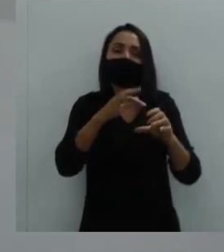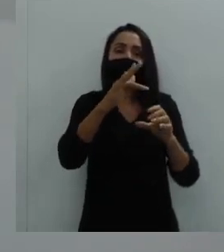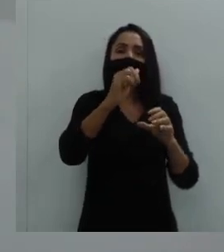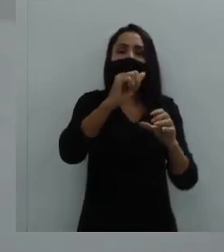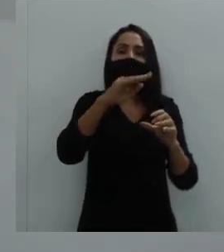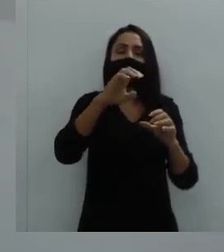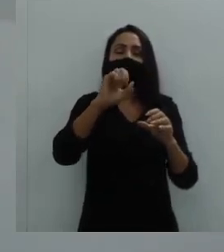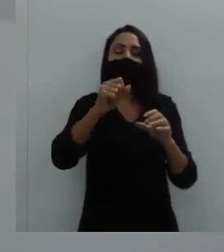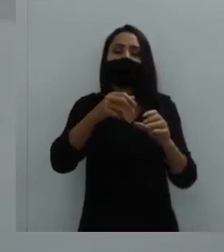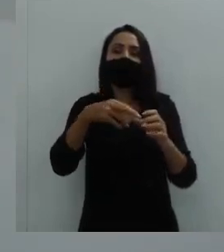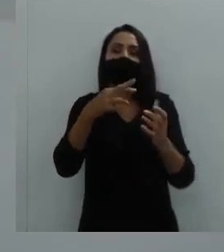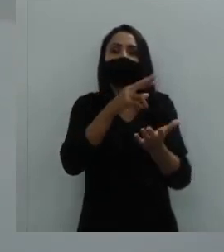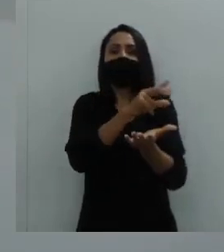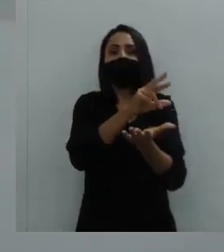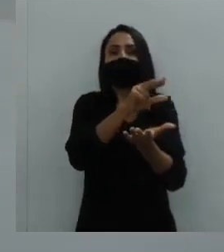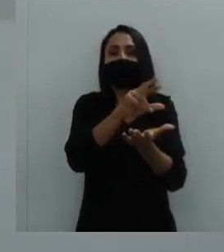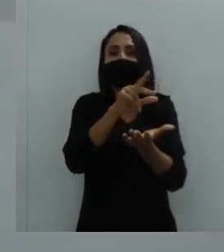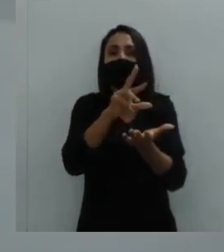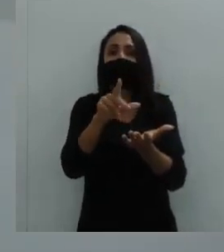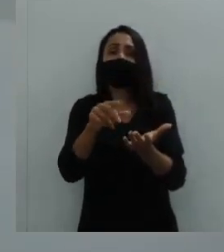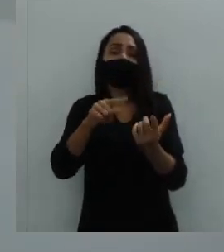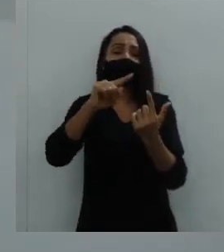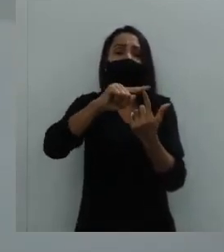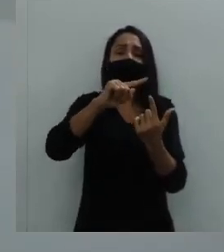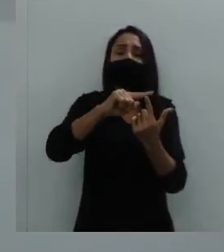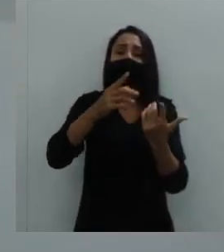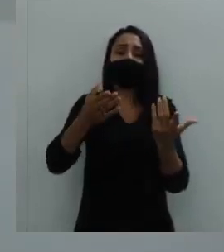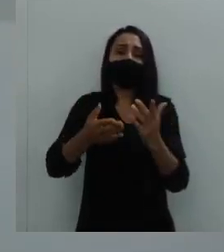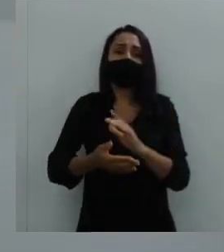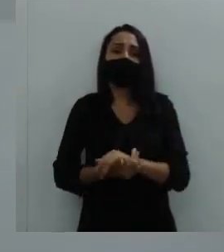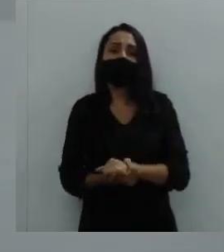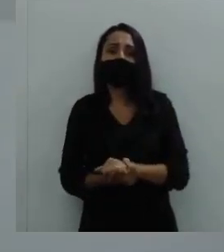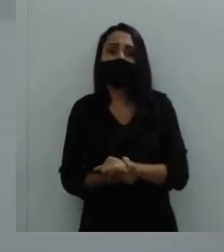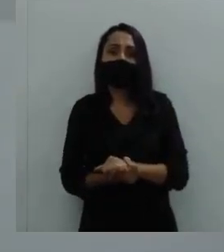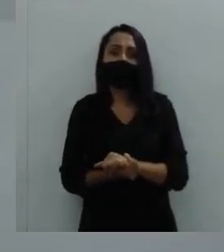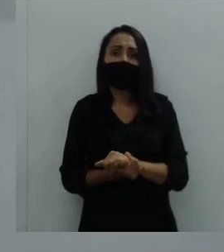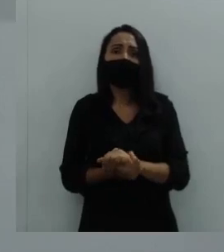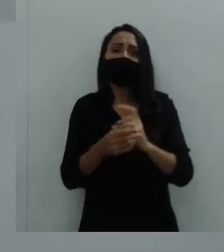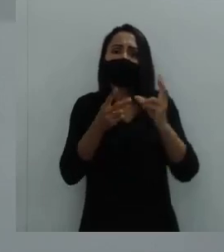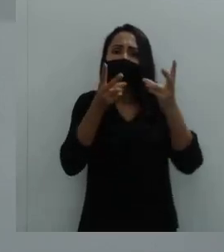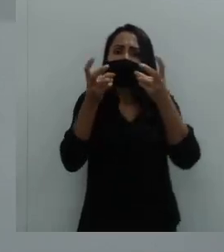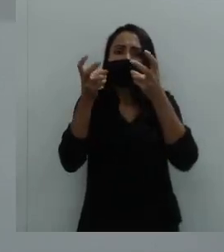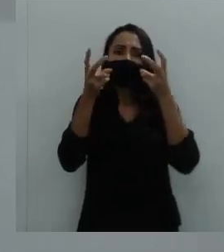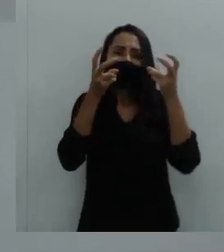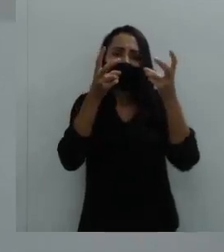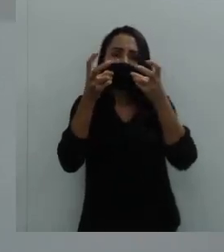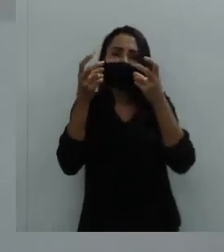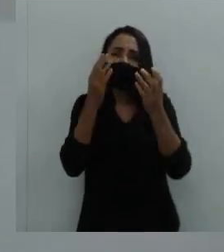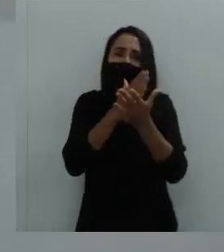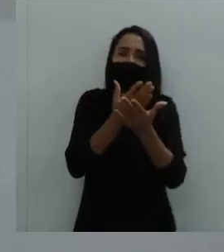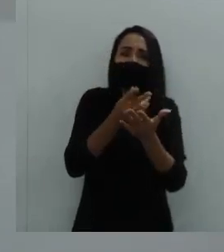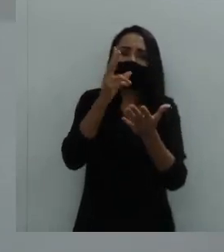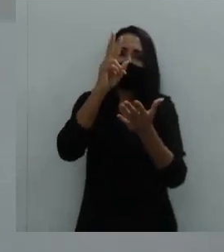também a muitas versões. Então, que versões são essas? Vocês já perceberam que muitas vezes na televisão,